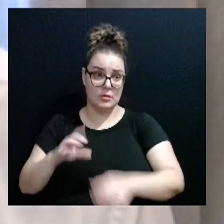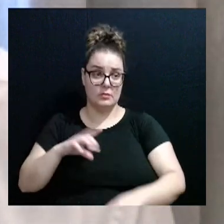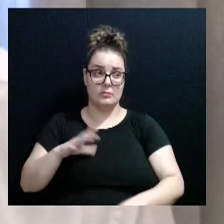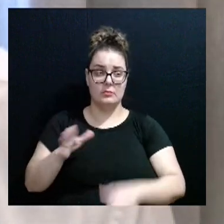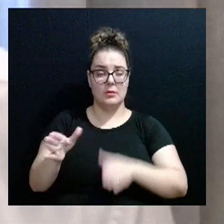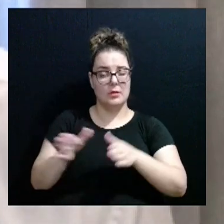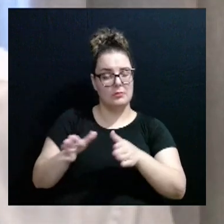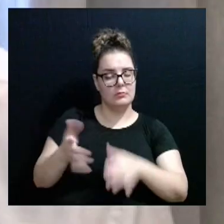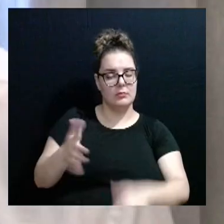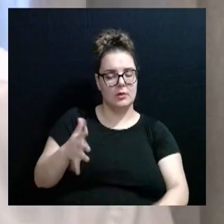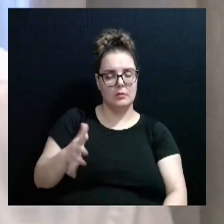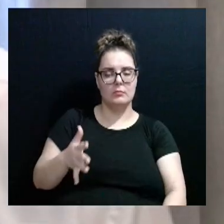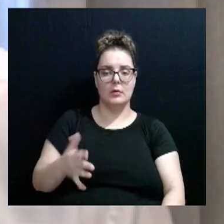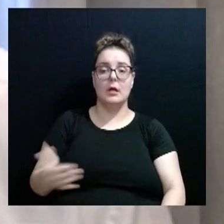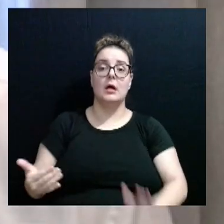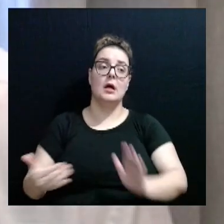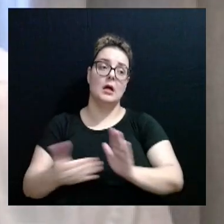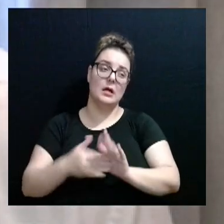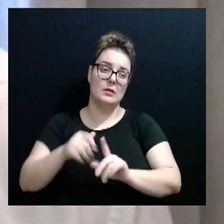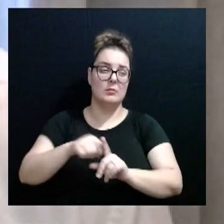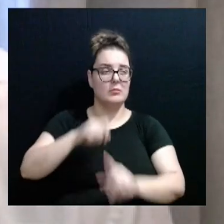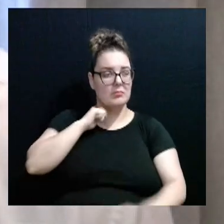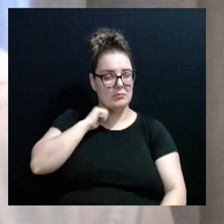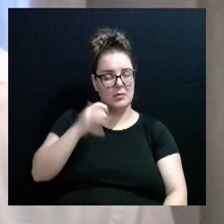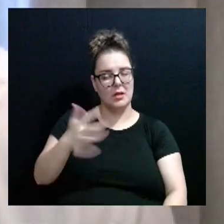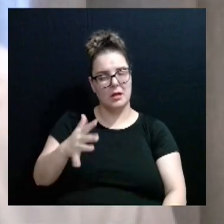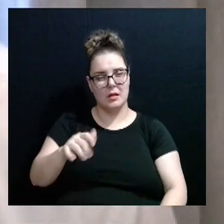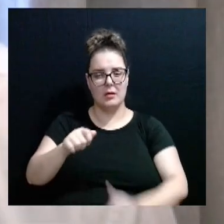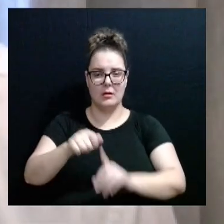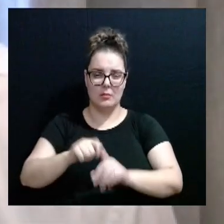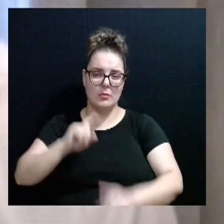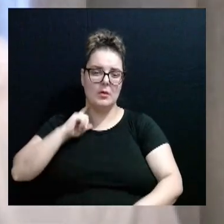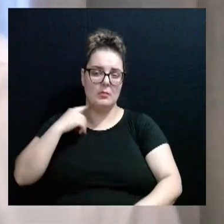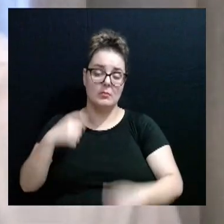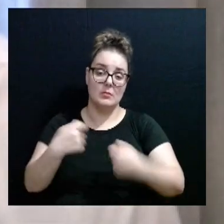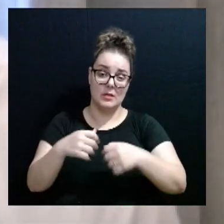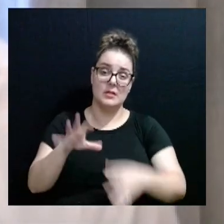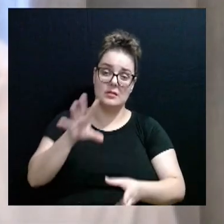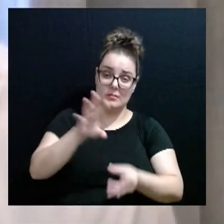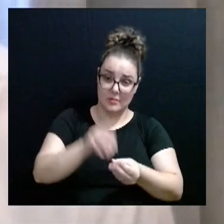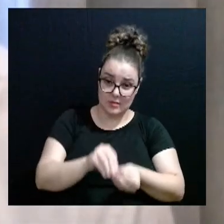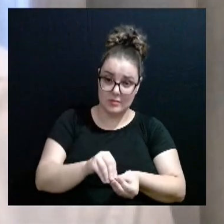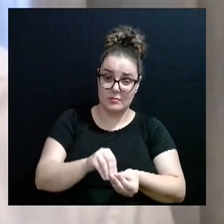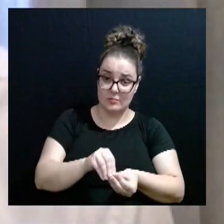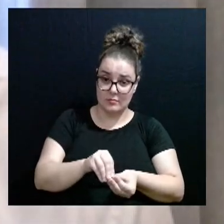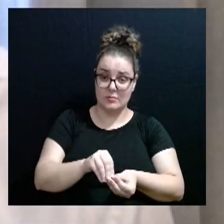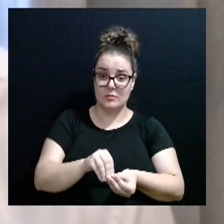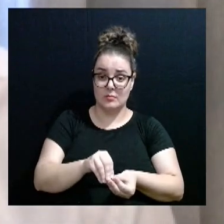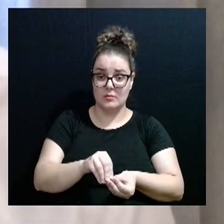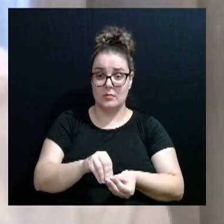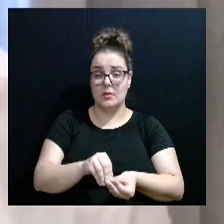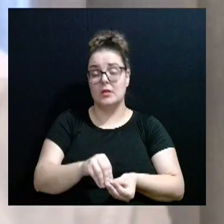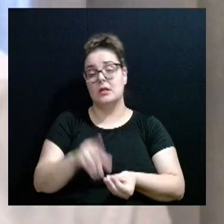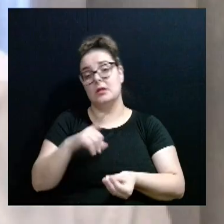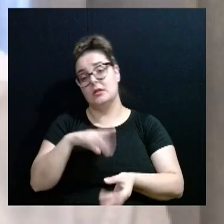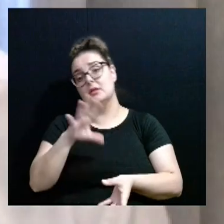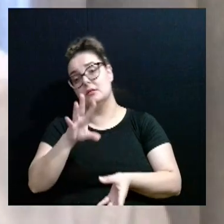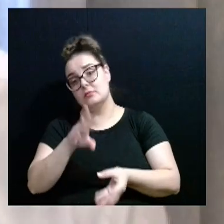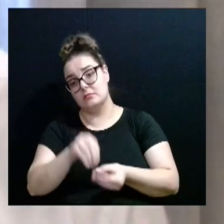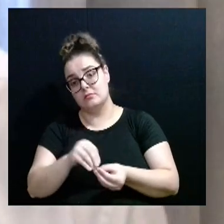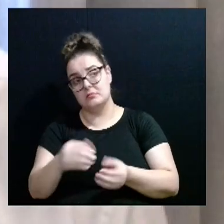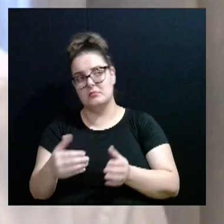até abril, maio, isso deveria ser concluído. E se sendo concluído isso até, vamos colocar maio